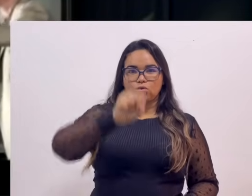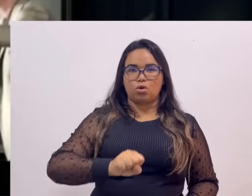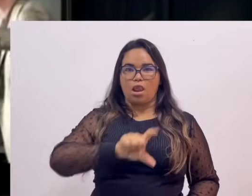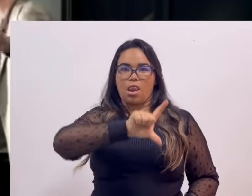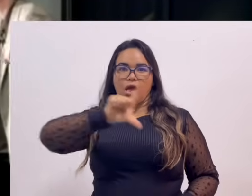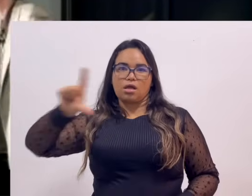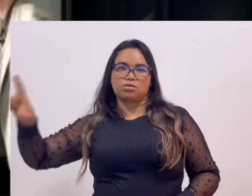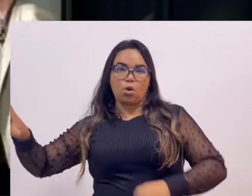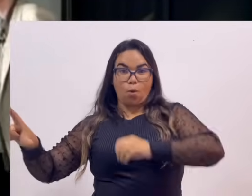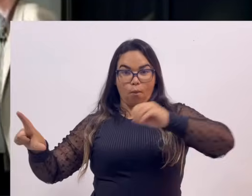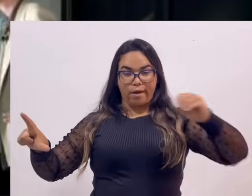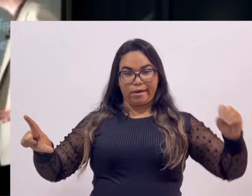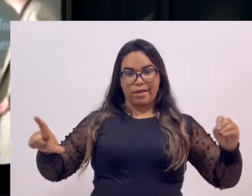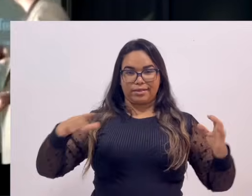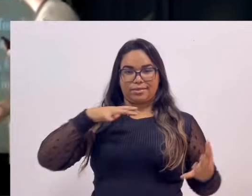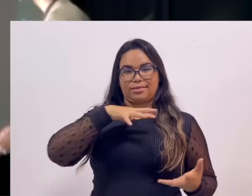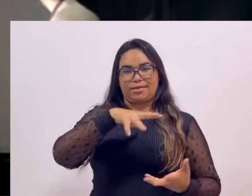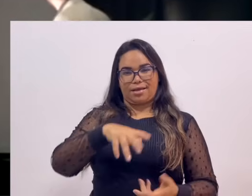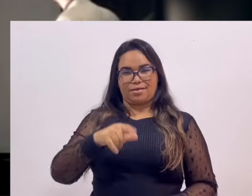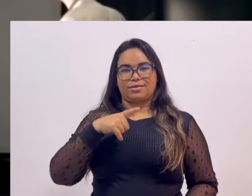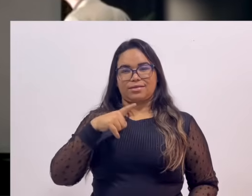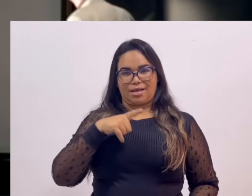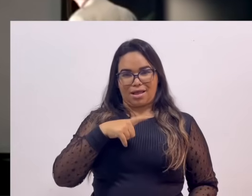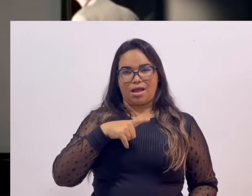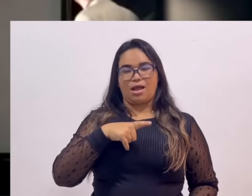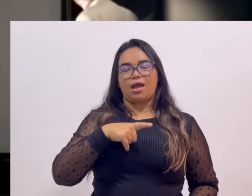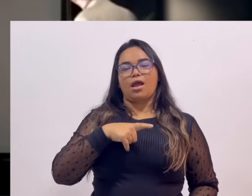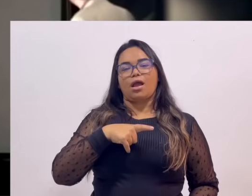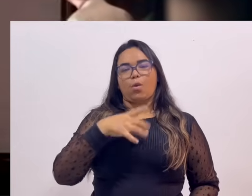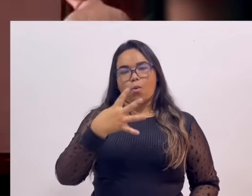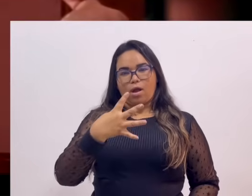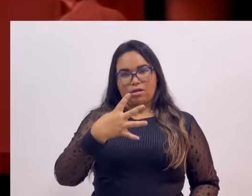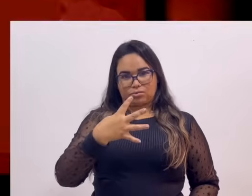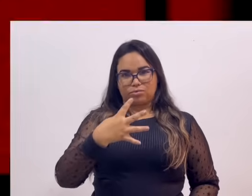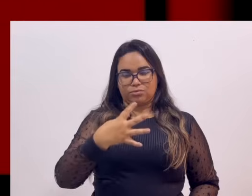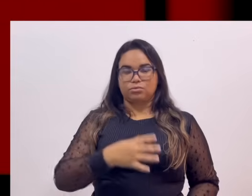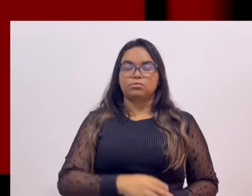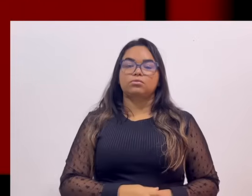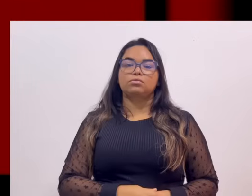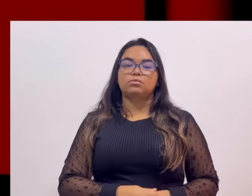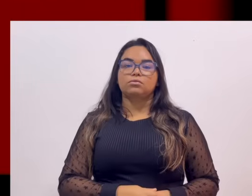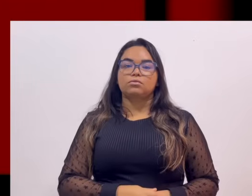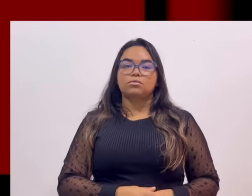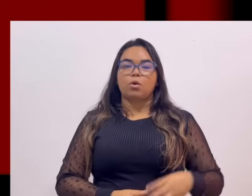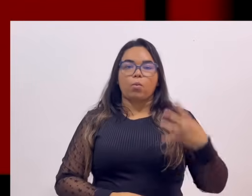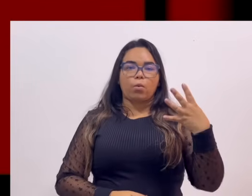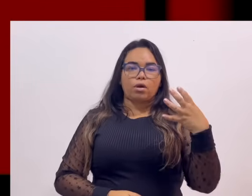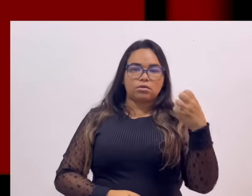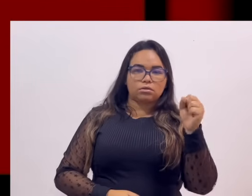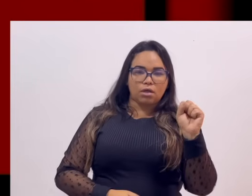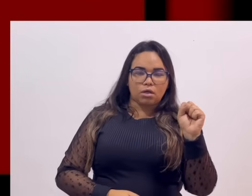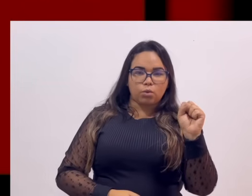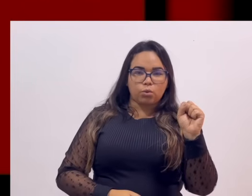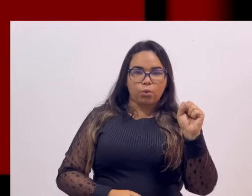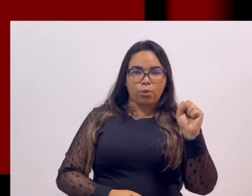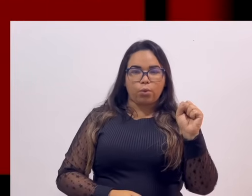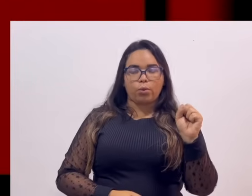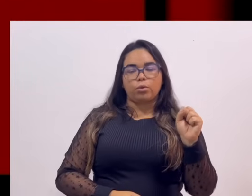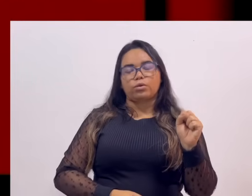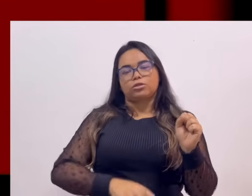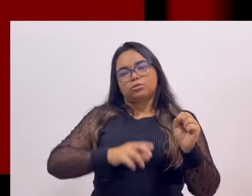terra norte sul leste oeste toda a terra está coberta por esta redenção 48 tábuas 60